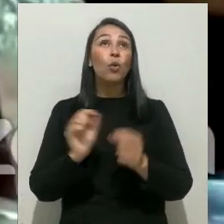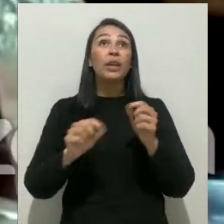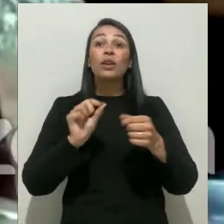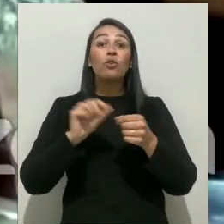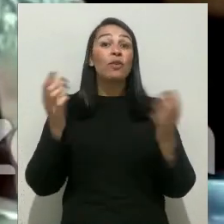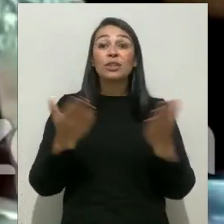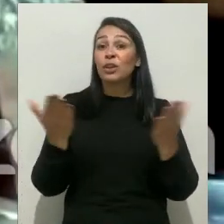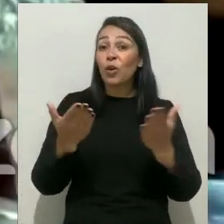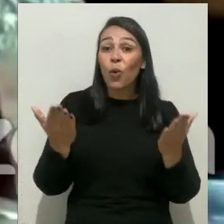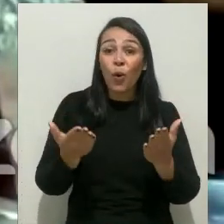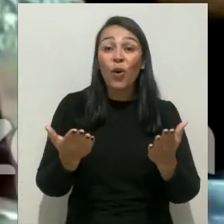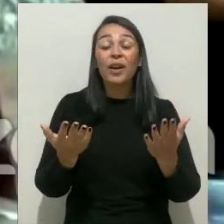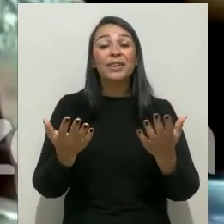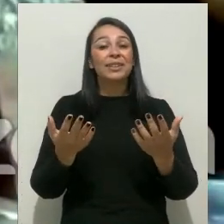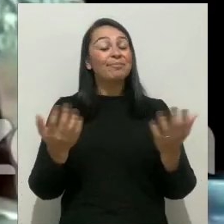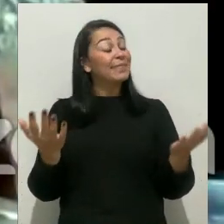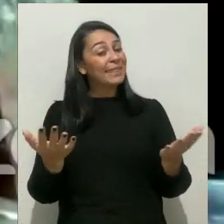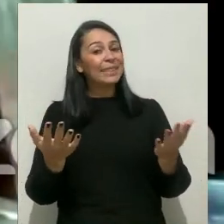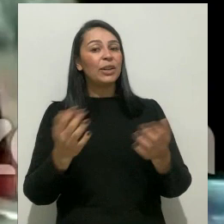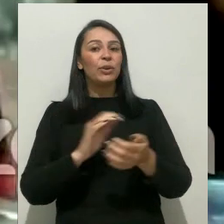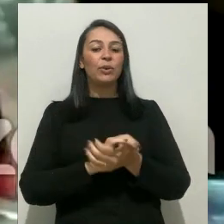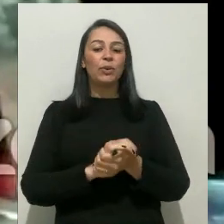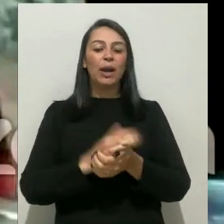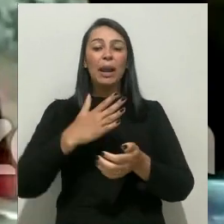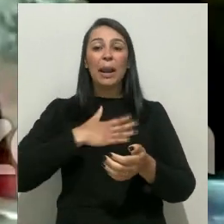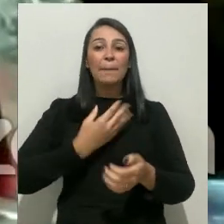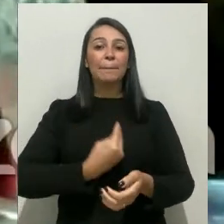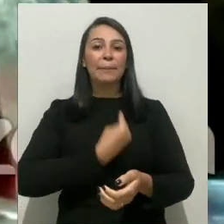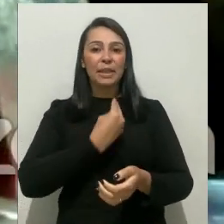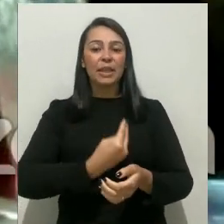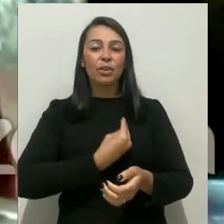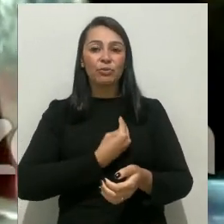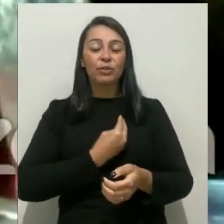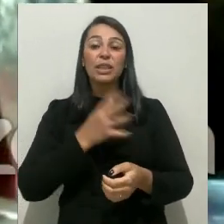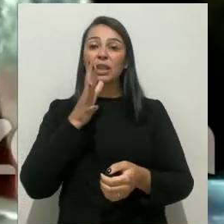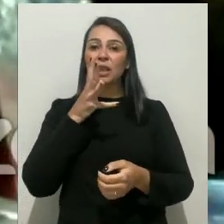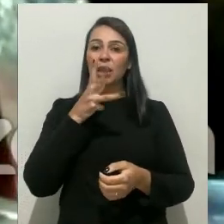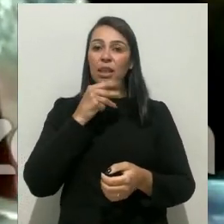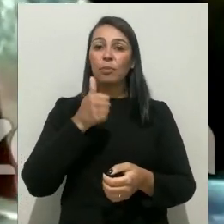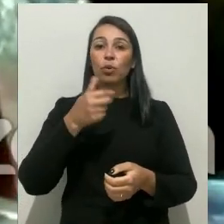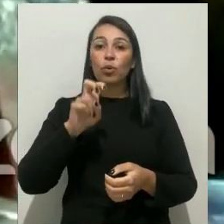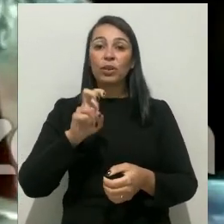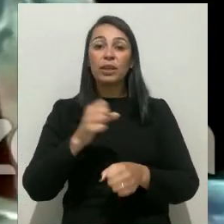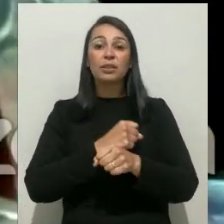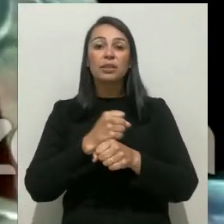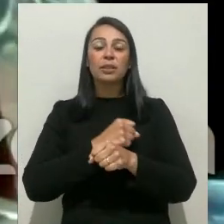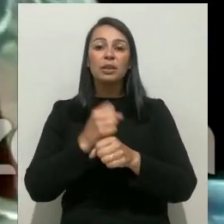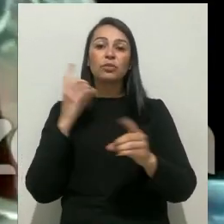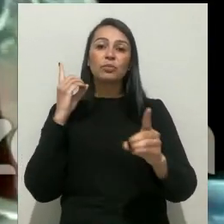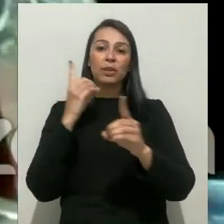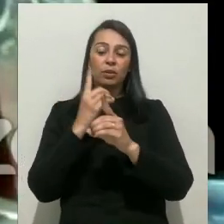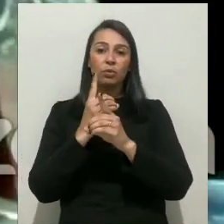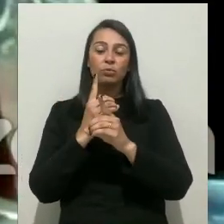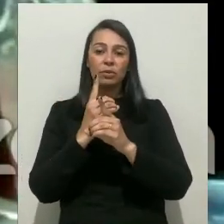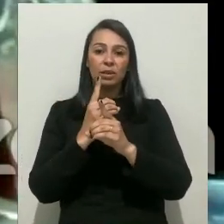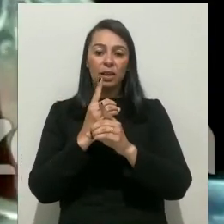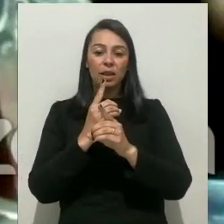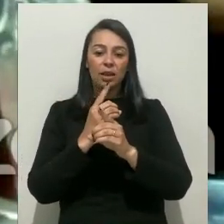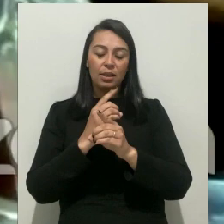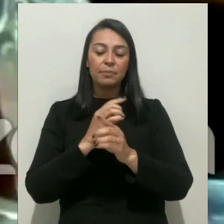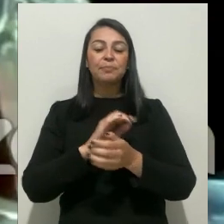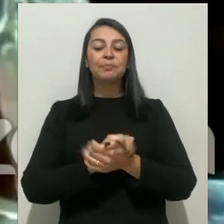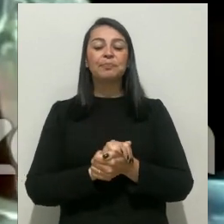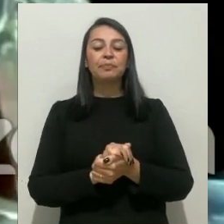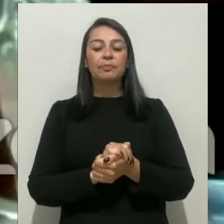essa é uma situação, na verdade, que na minha vida eu levei 15 anos para achar, na minha vida crística,